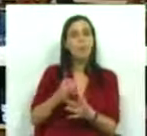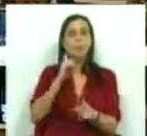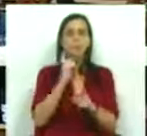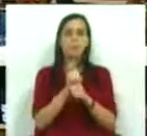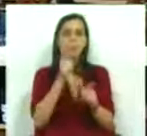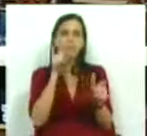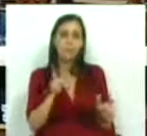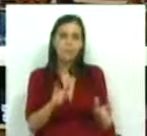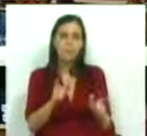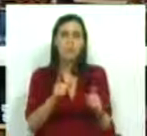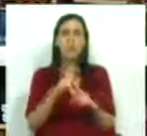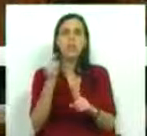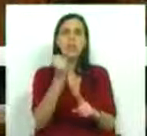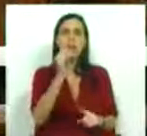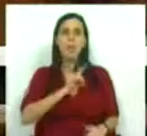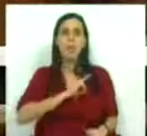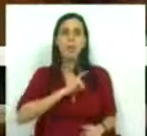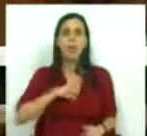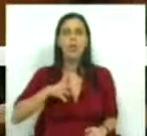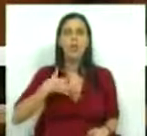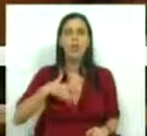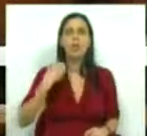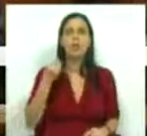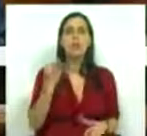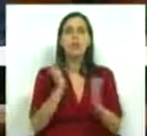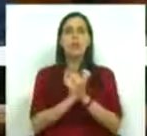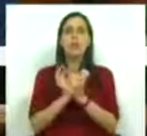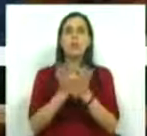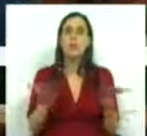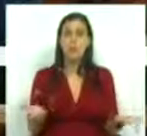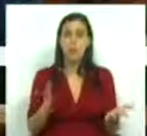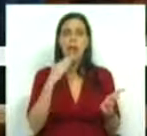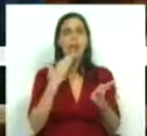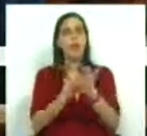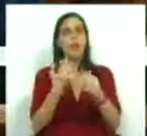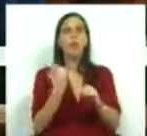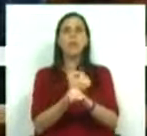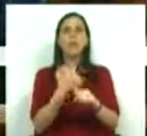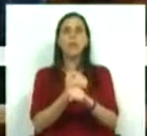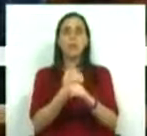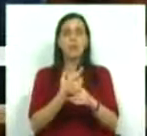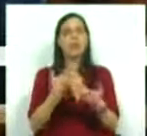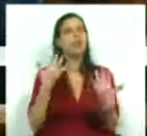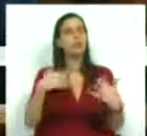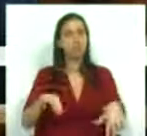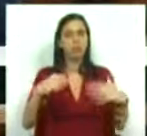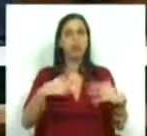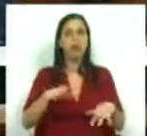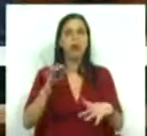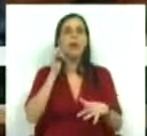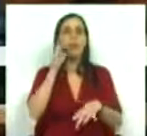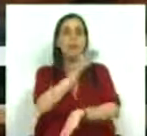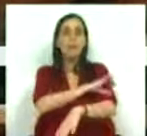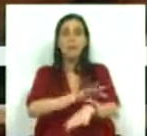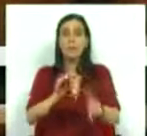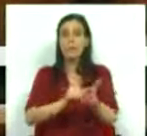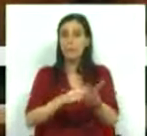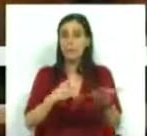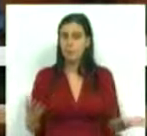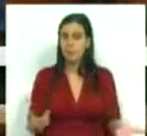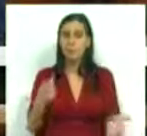a fiscalidade das instituições particulares de solidariedade social que prestam um serviço inestimável aos mais